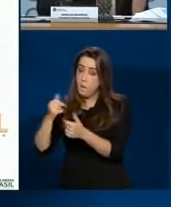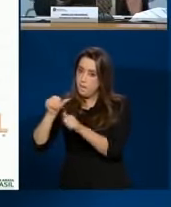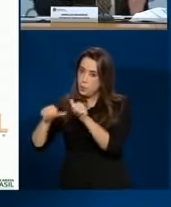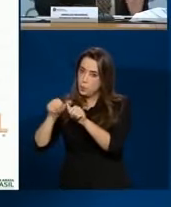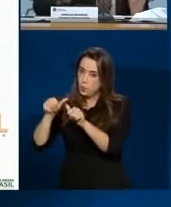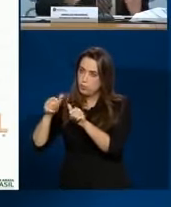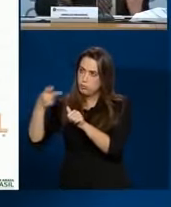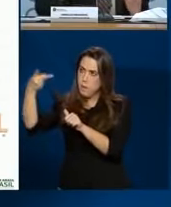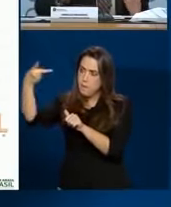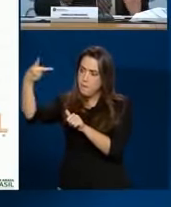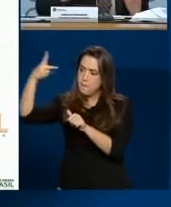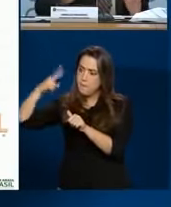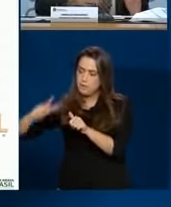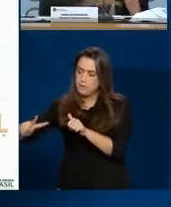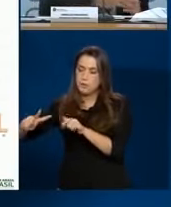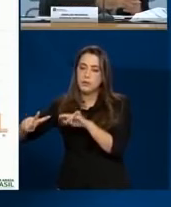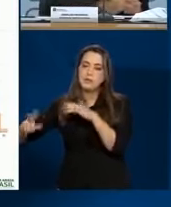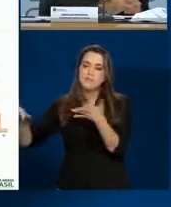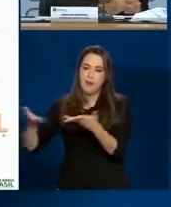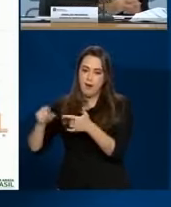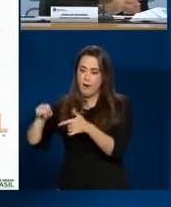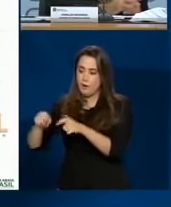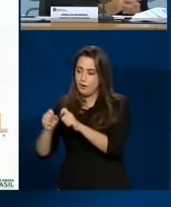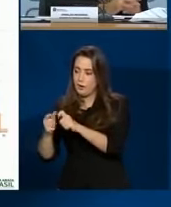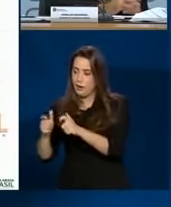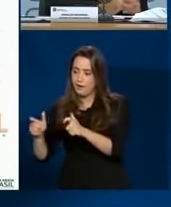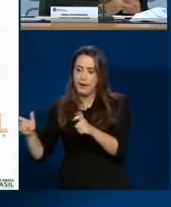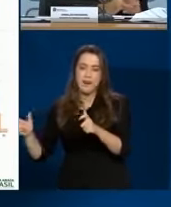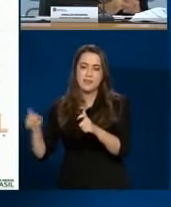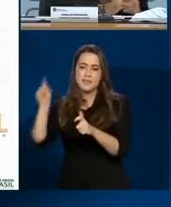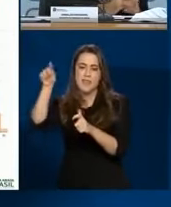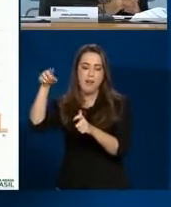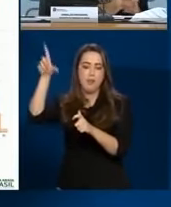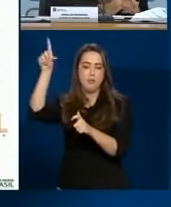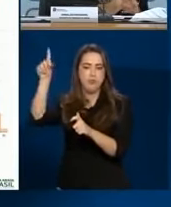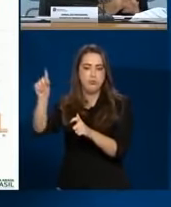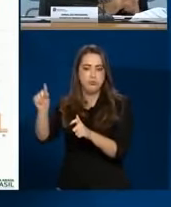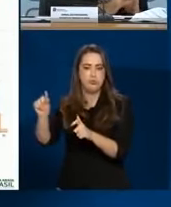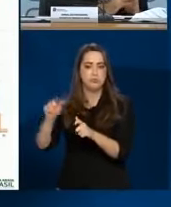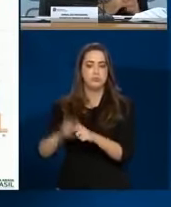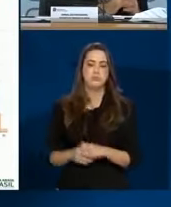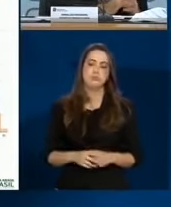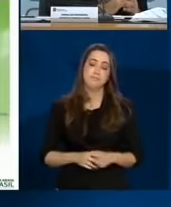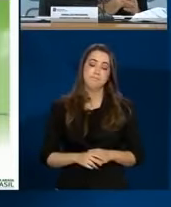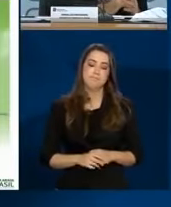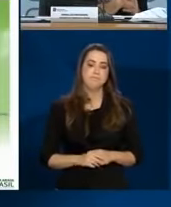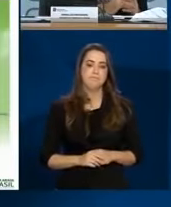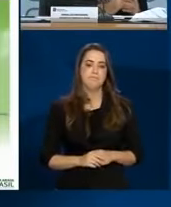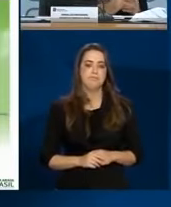baixo, né? Um comportamento de SRAG e óbito muito diferente dessas outras regiões.